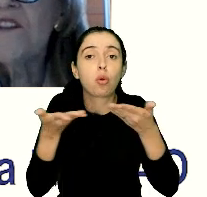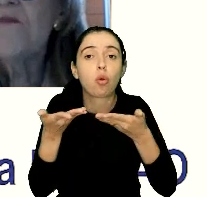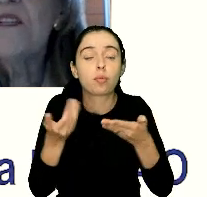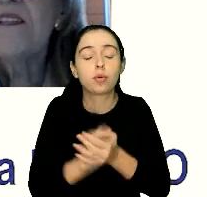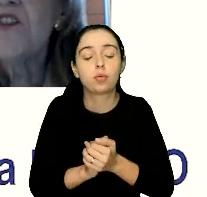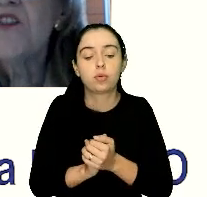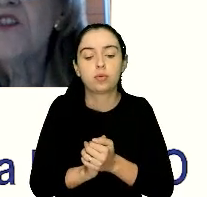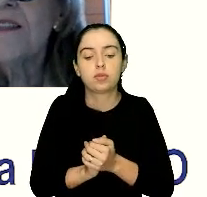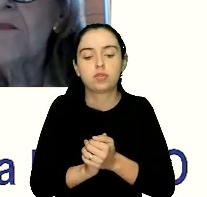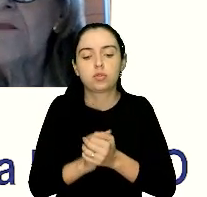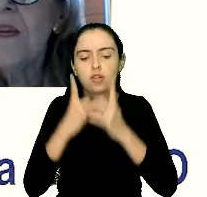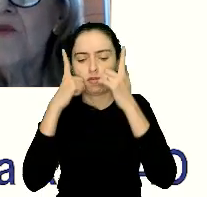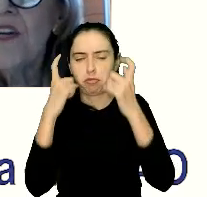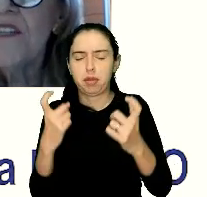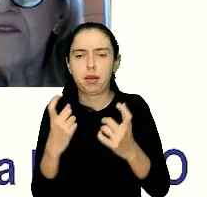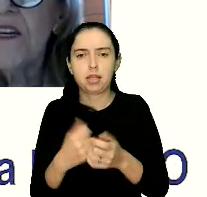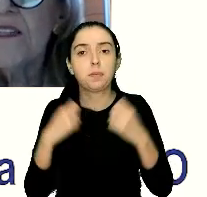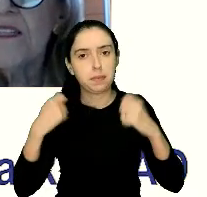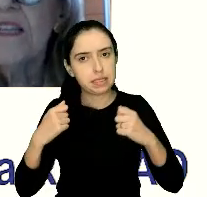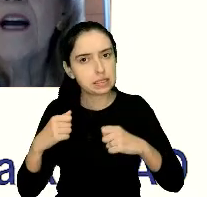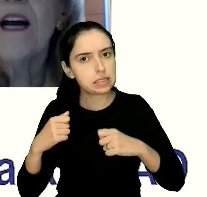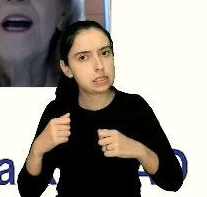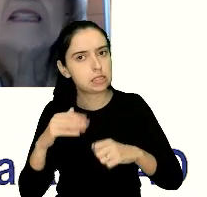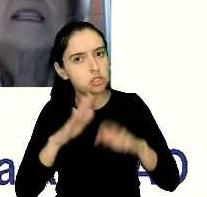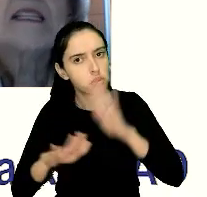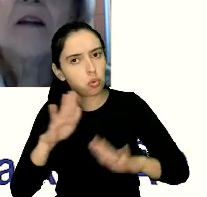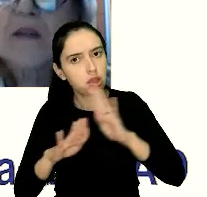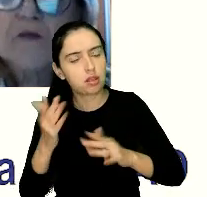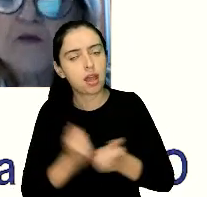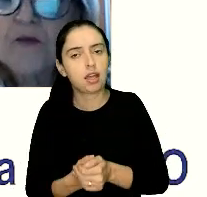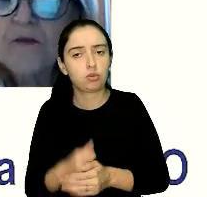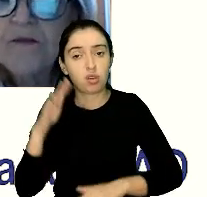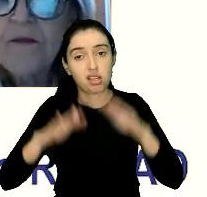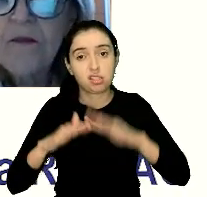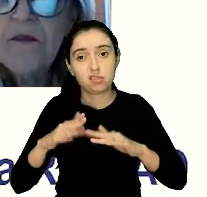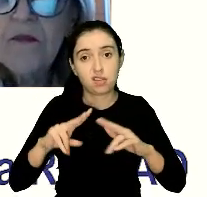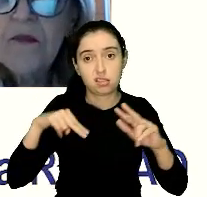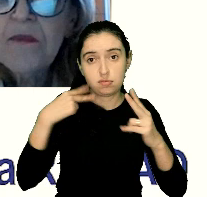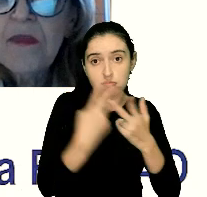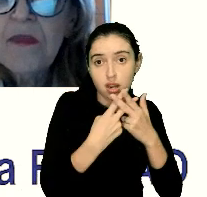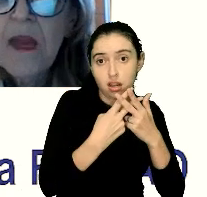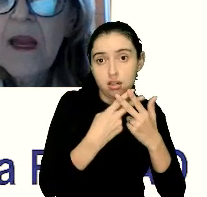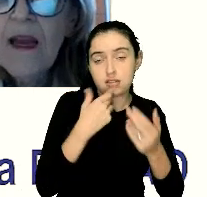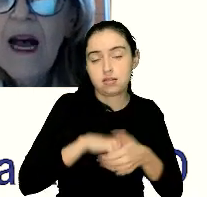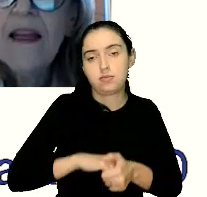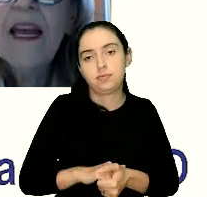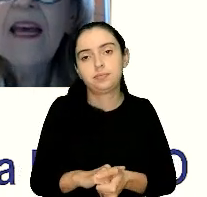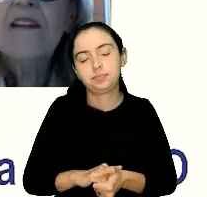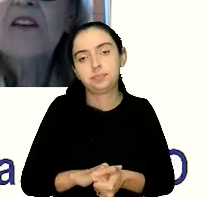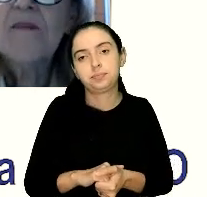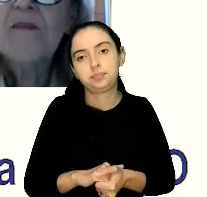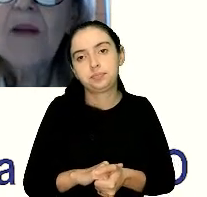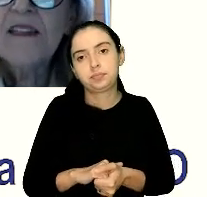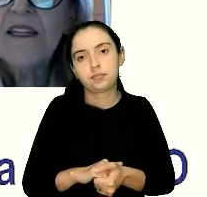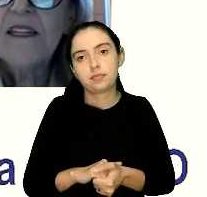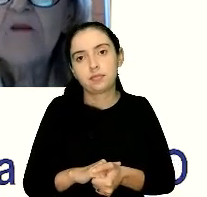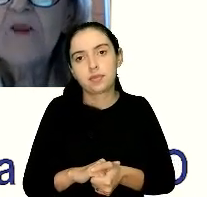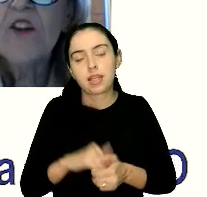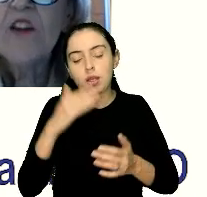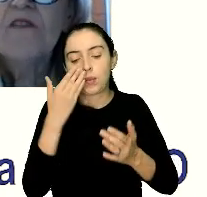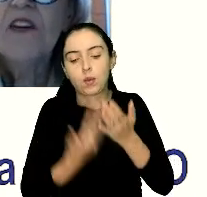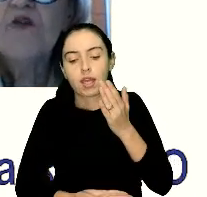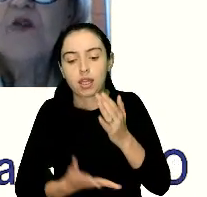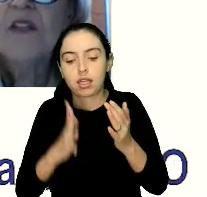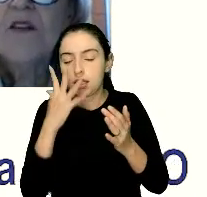agressor, muitas vezes, precisa de tratamento e, às vezes, encarceramento. A queda das